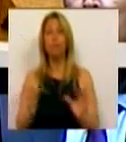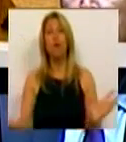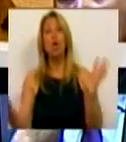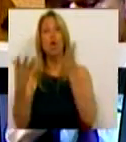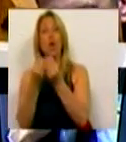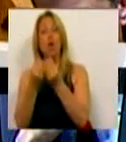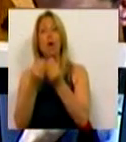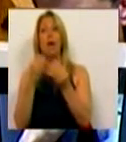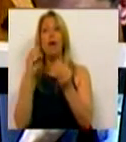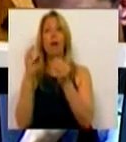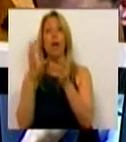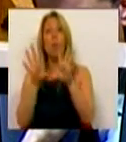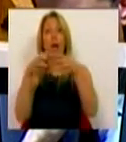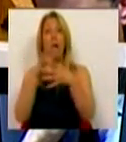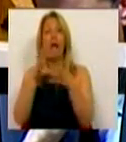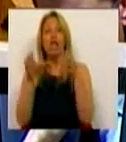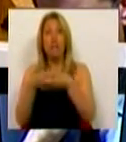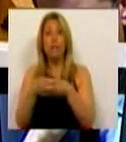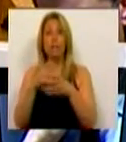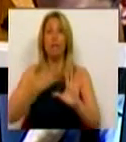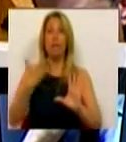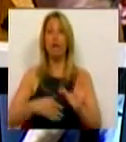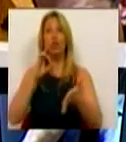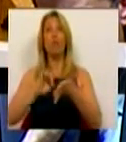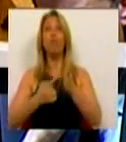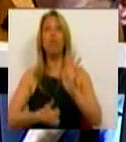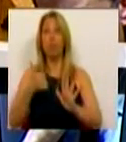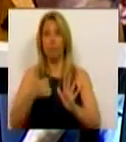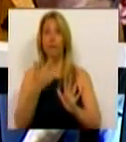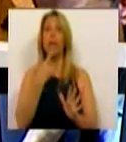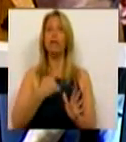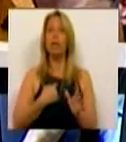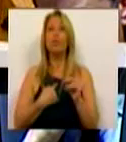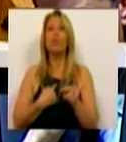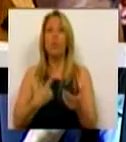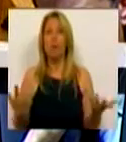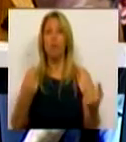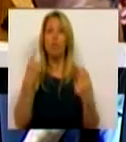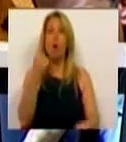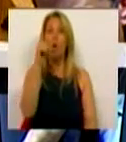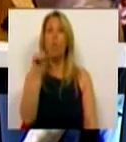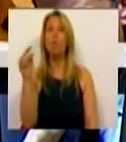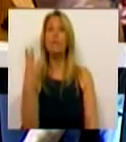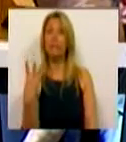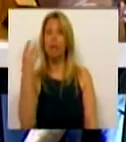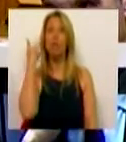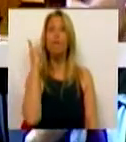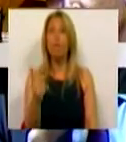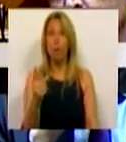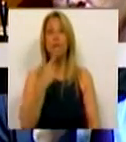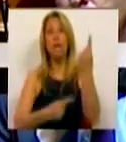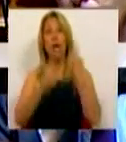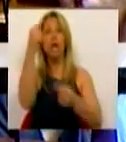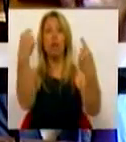Direitos Fundamentais, sabemos e diz-nos que apenas um terço da violência, deste tipo de violência, é